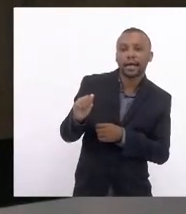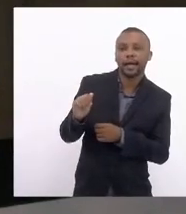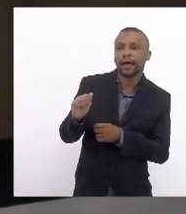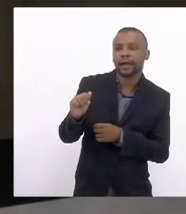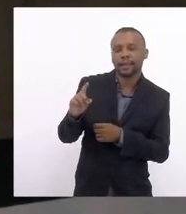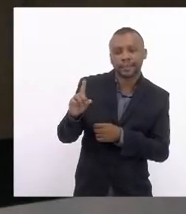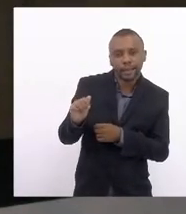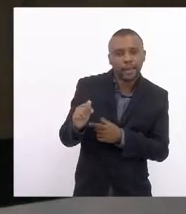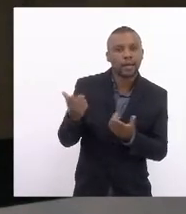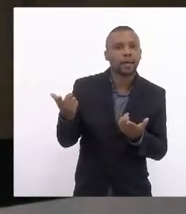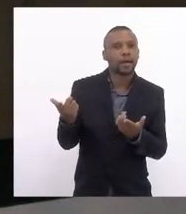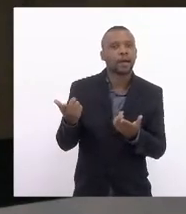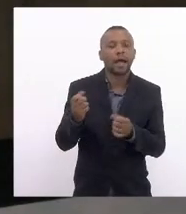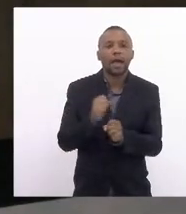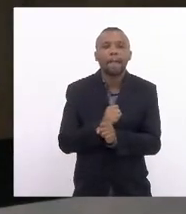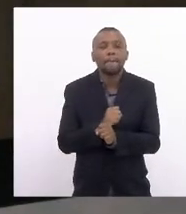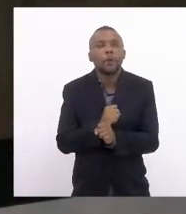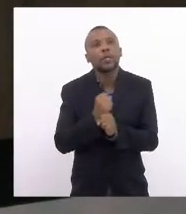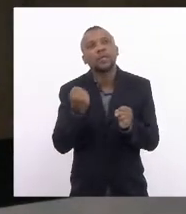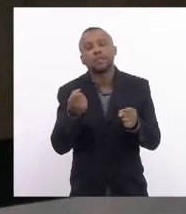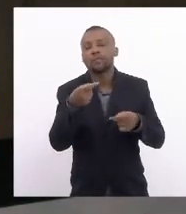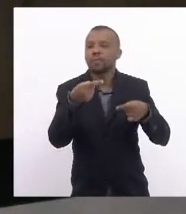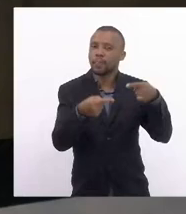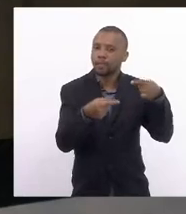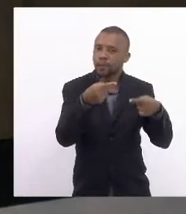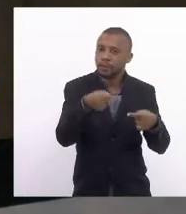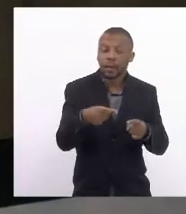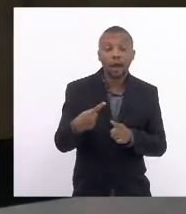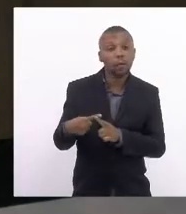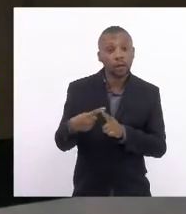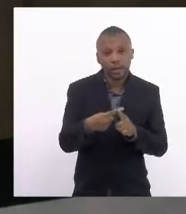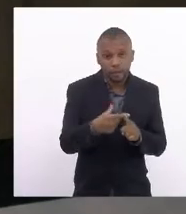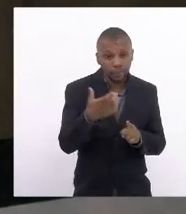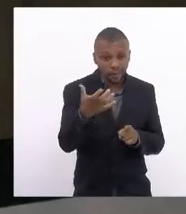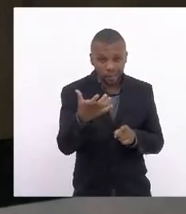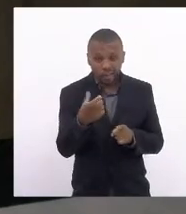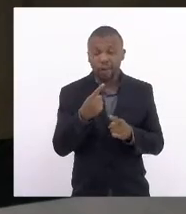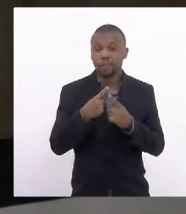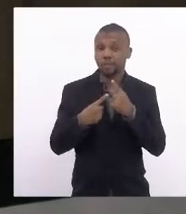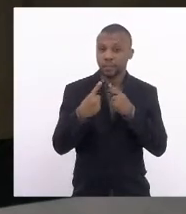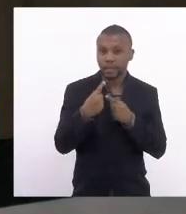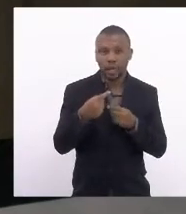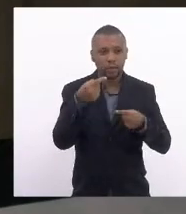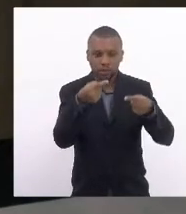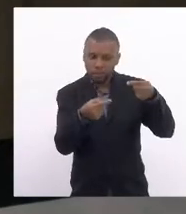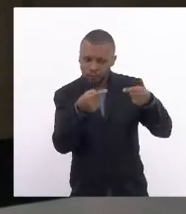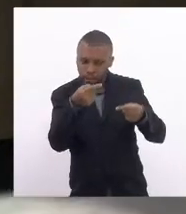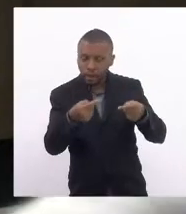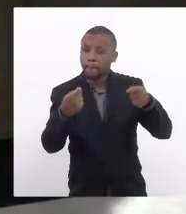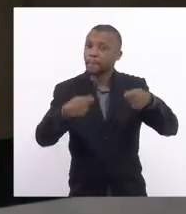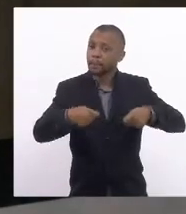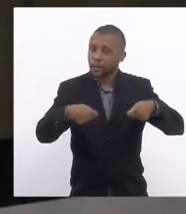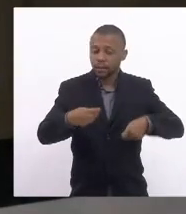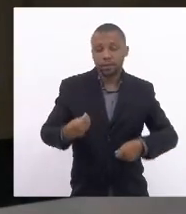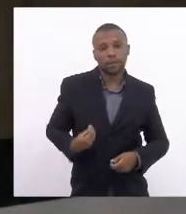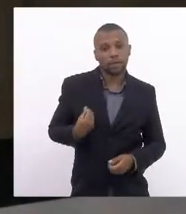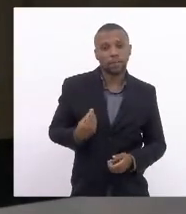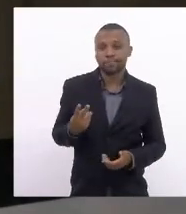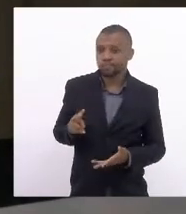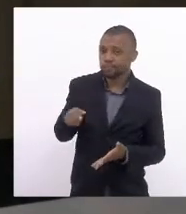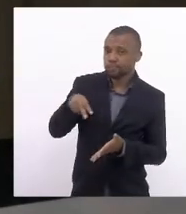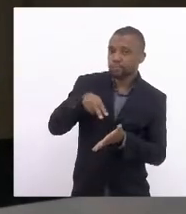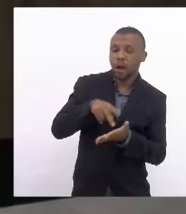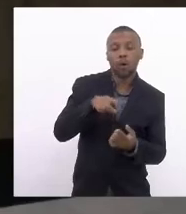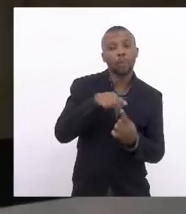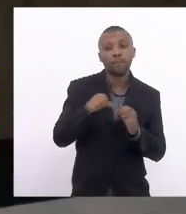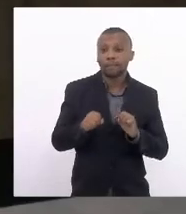do debate, porque os que precisavam e queriam debater estão aqui. Estão aqui na